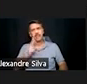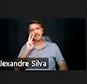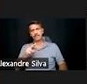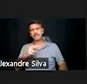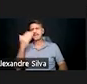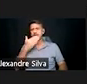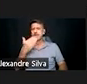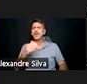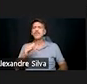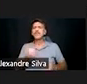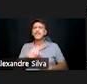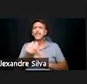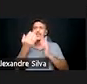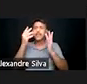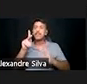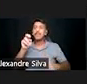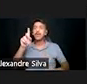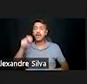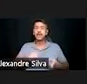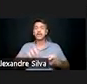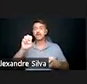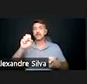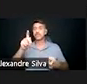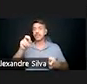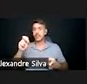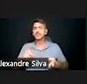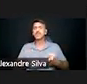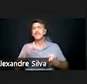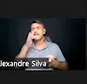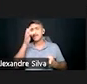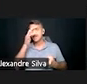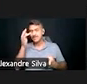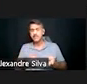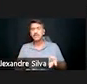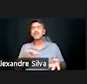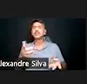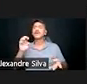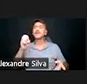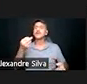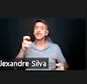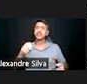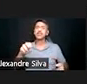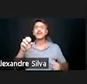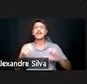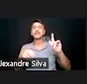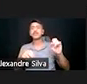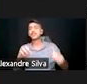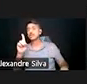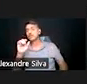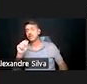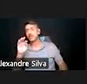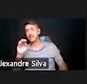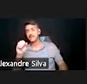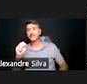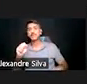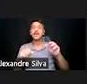Pólens, esporos, fragmentos de plantas, foraminíferos, ostracódeos, radiolários, diatomáceas,